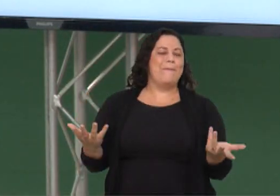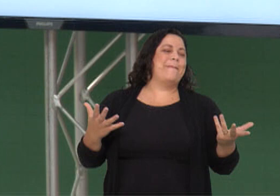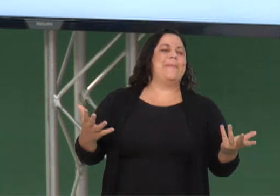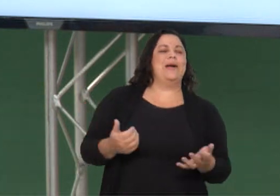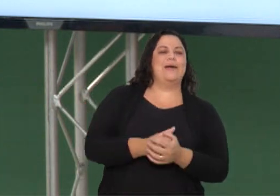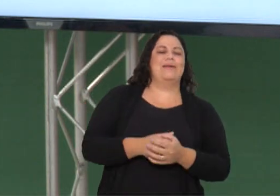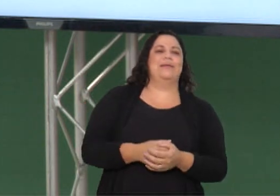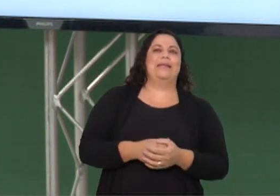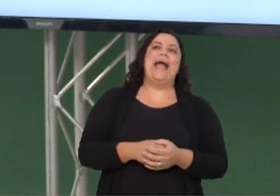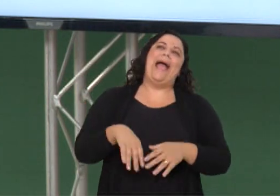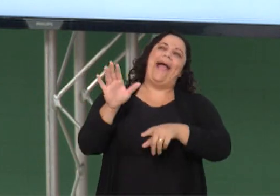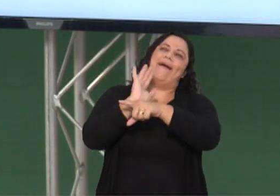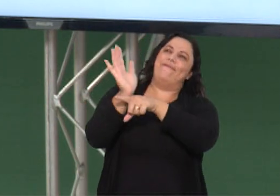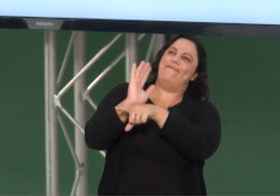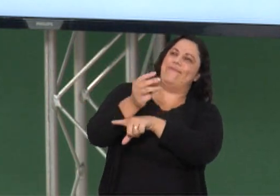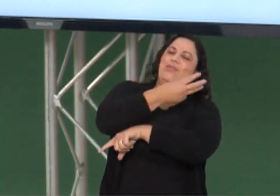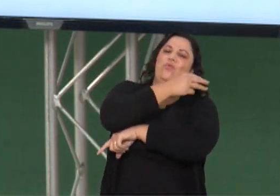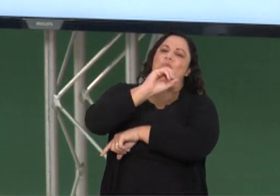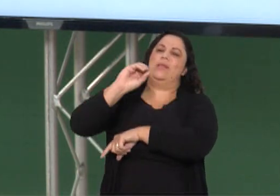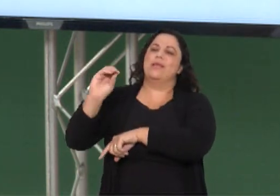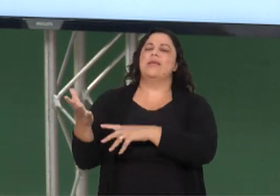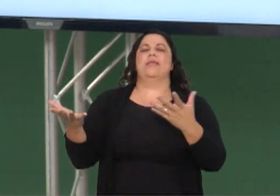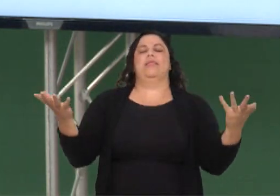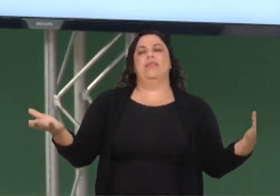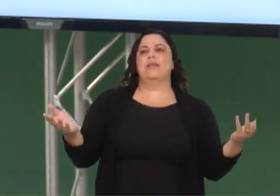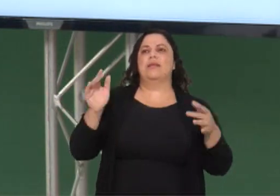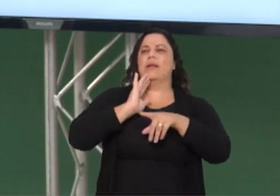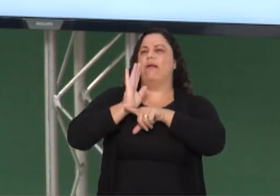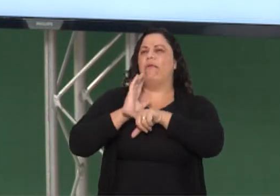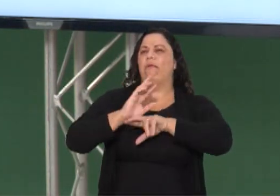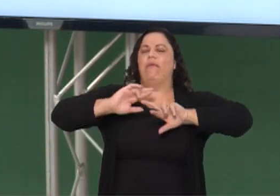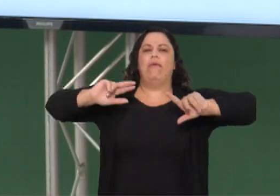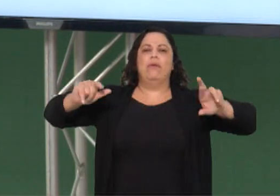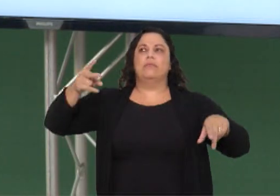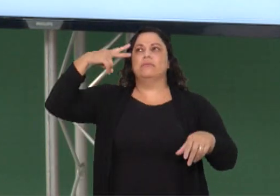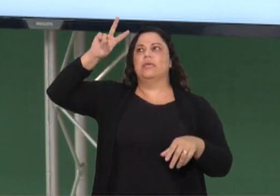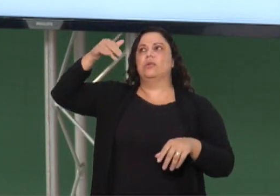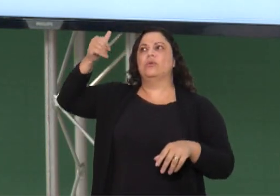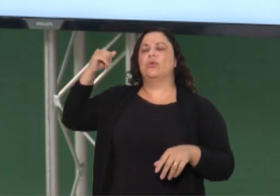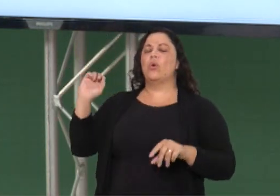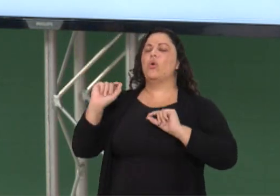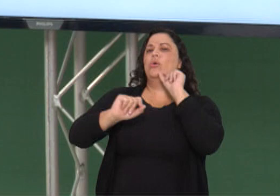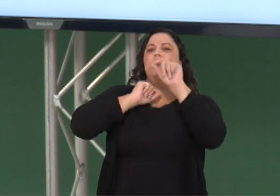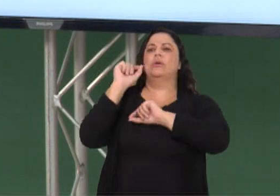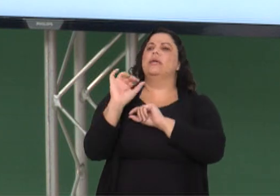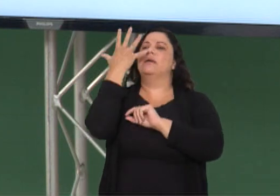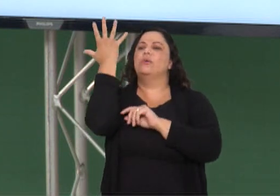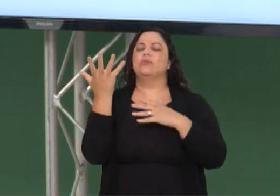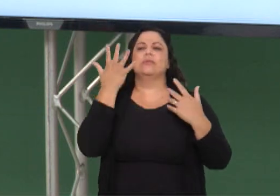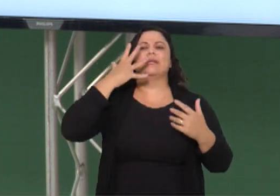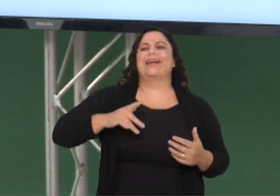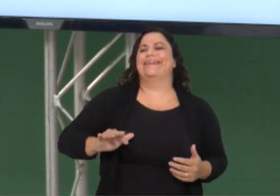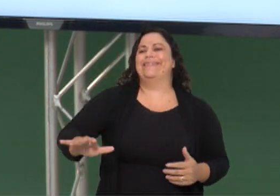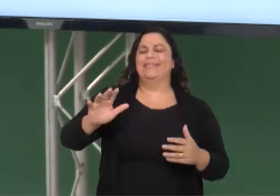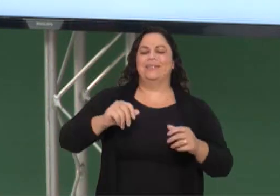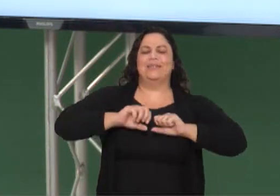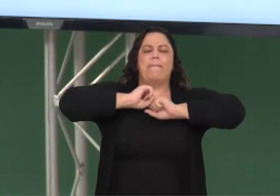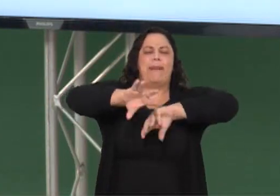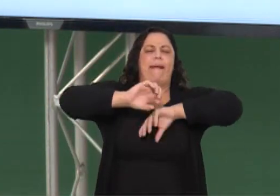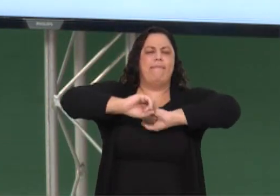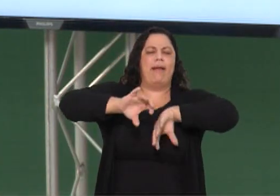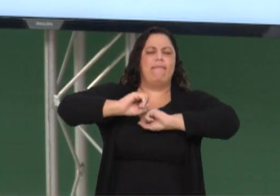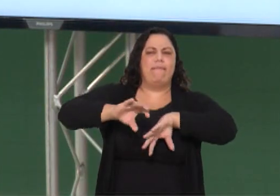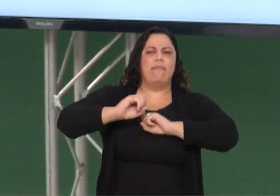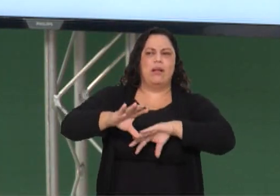filme 300, ou quem já viu alguma cena sobre a história de como aconteciam as crianças que passavam por todo um treinamento e tudo